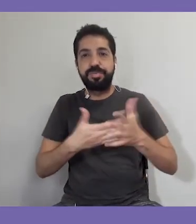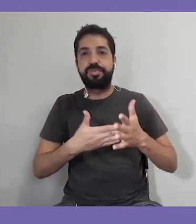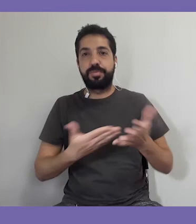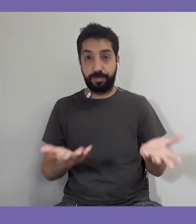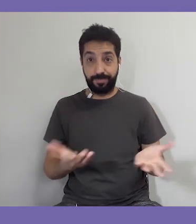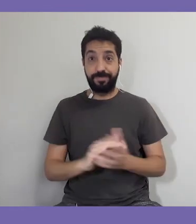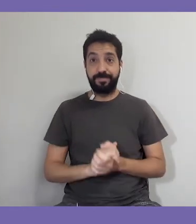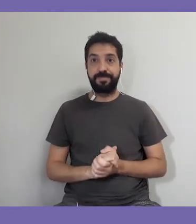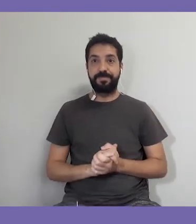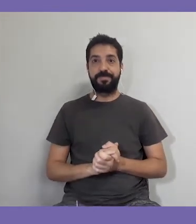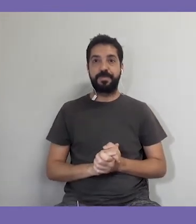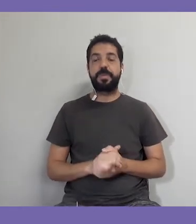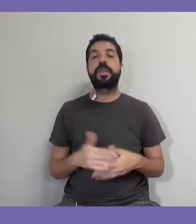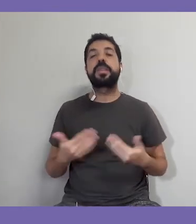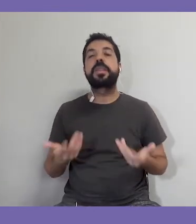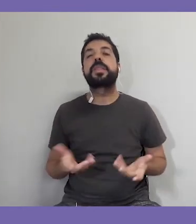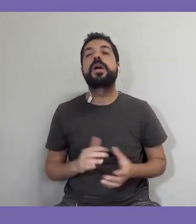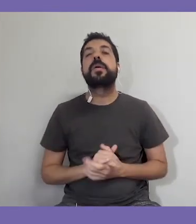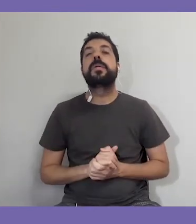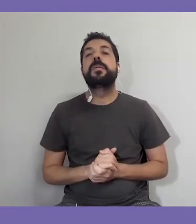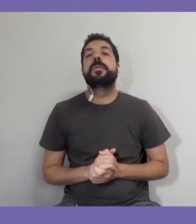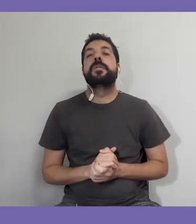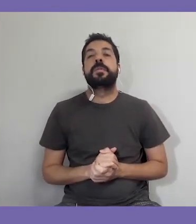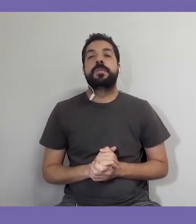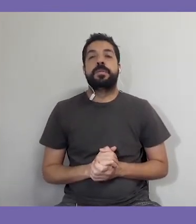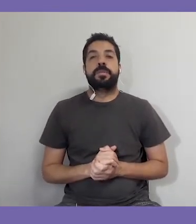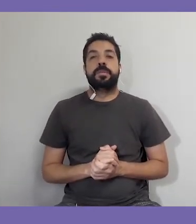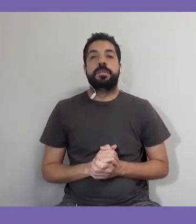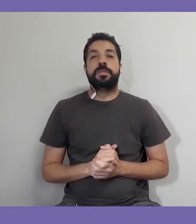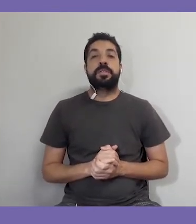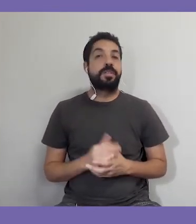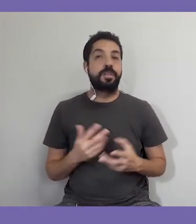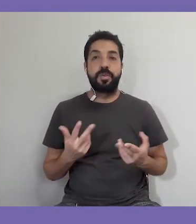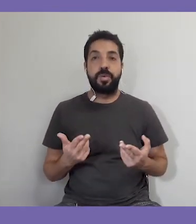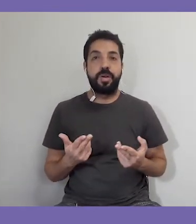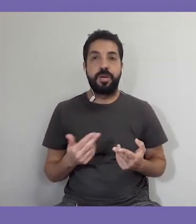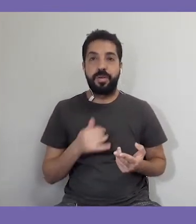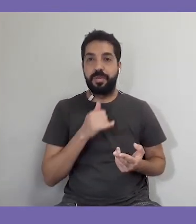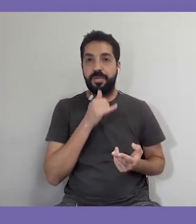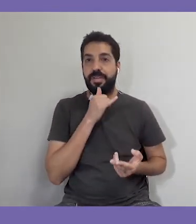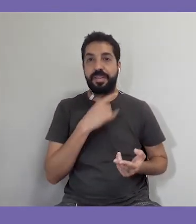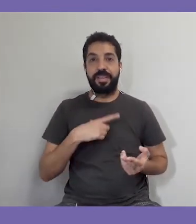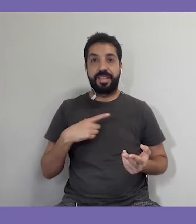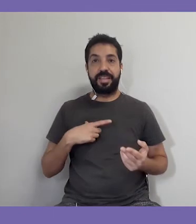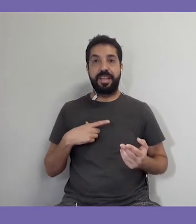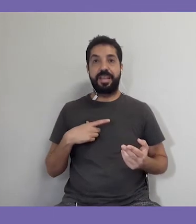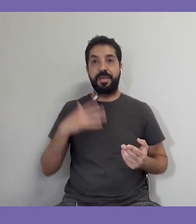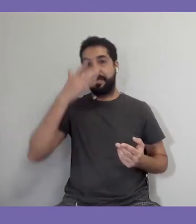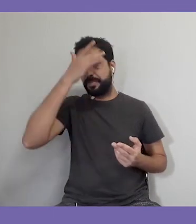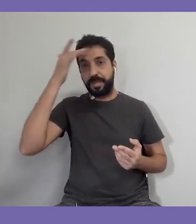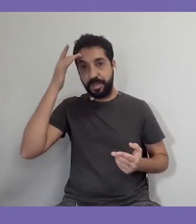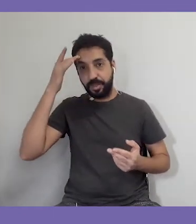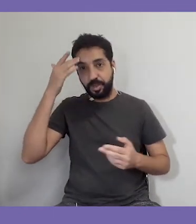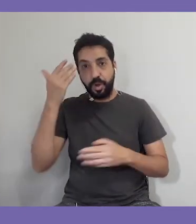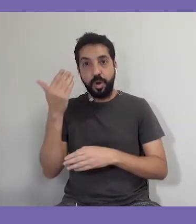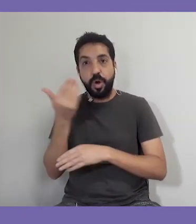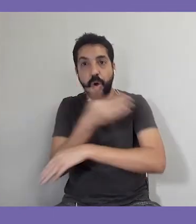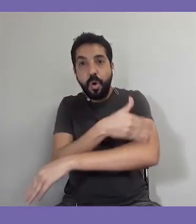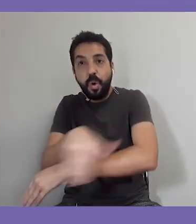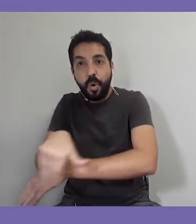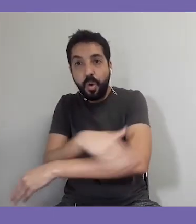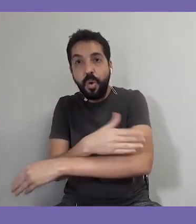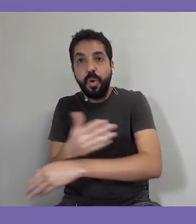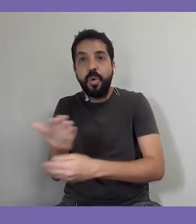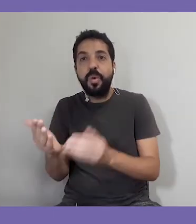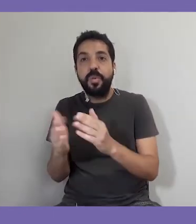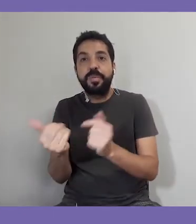são impedidos, né? Então, assim, mesmo quem está mais desfavorecido socialmente,